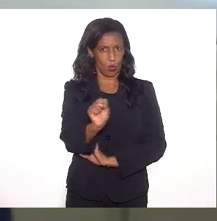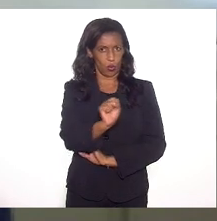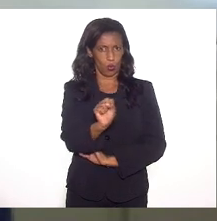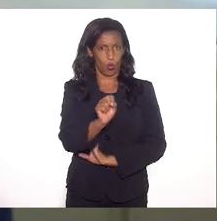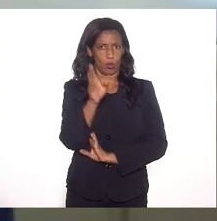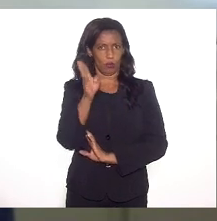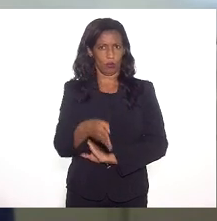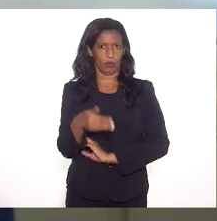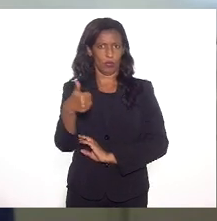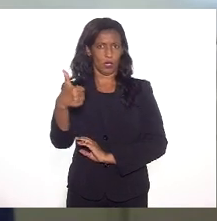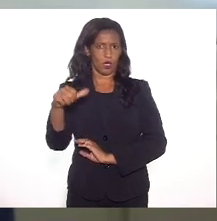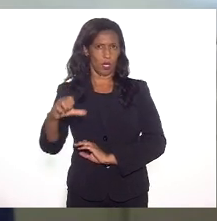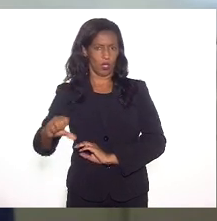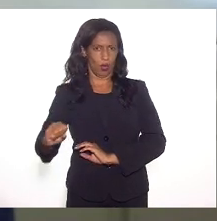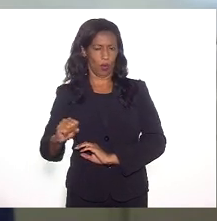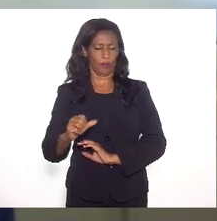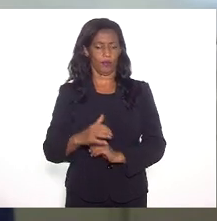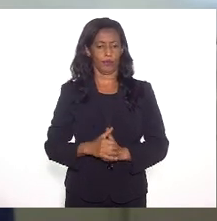58819,